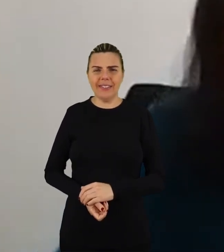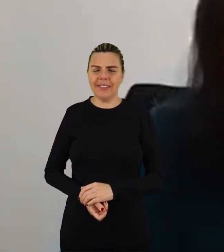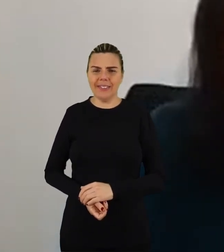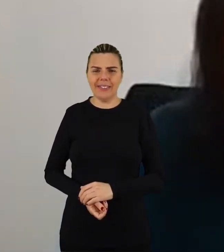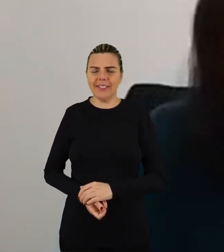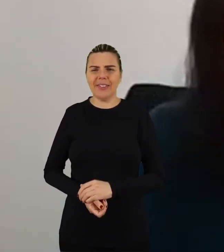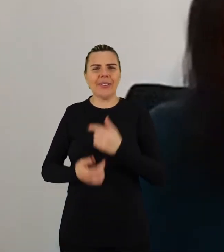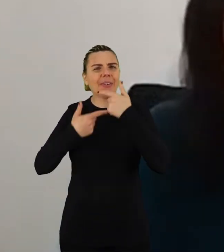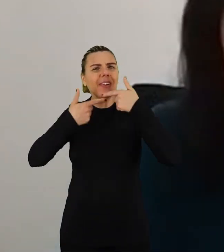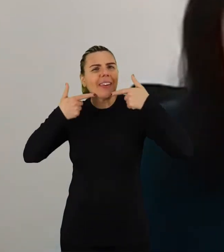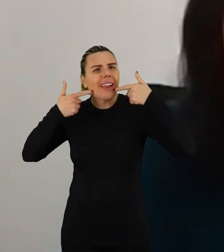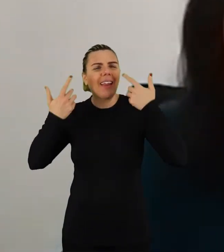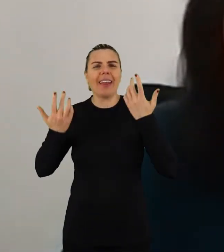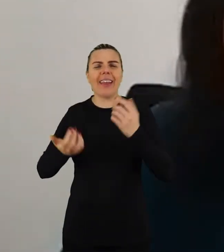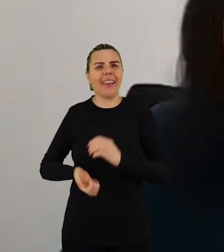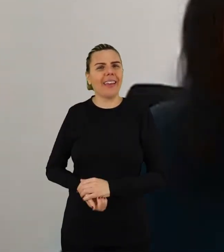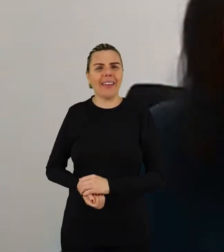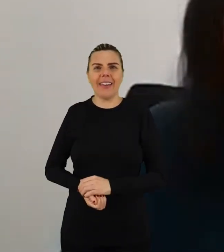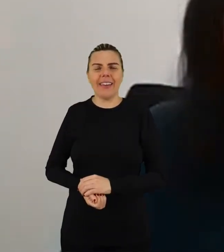era sorridente e